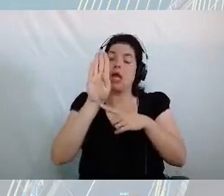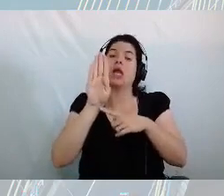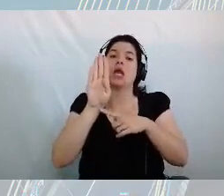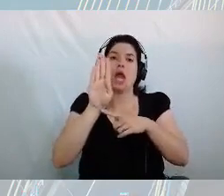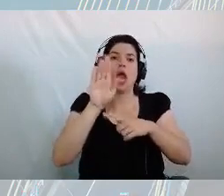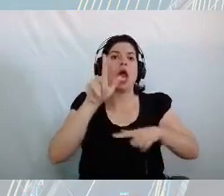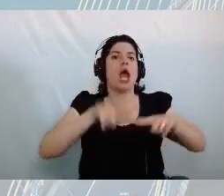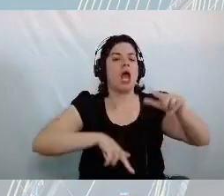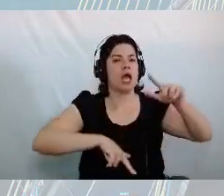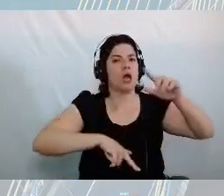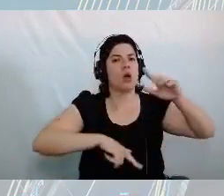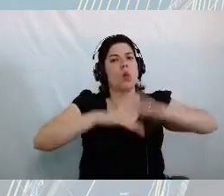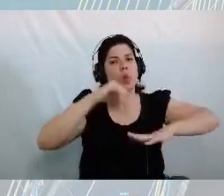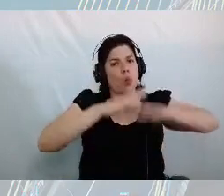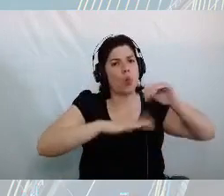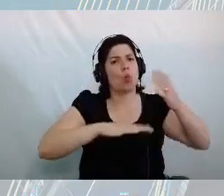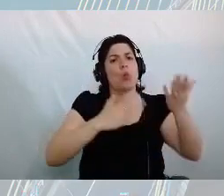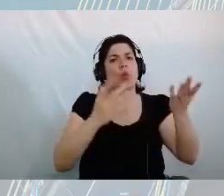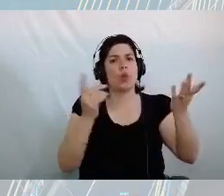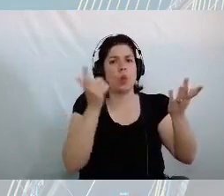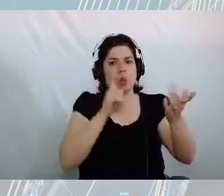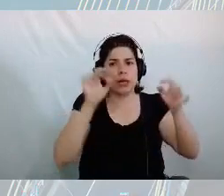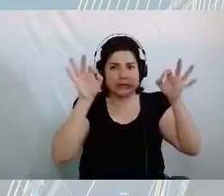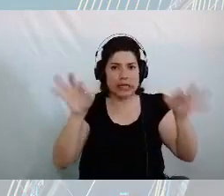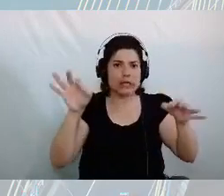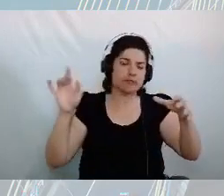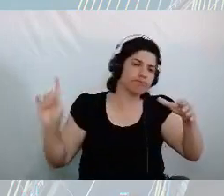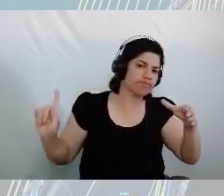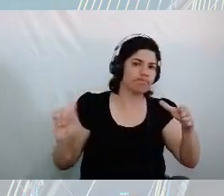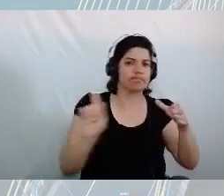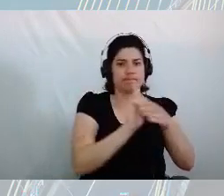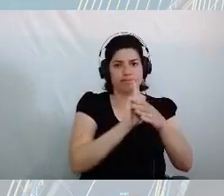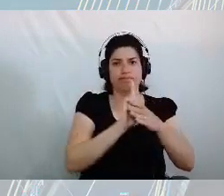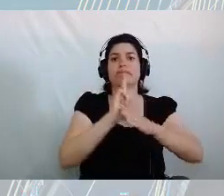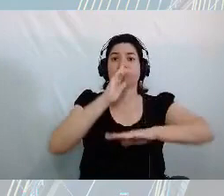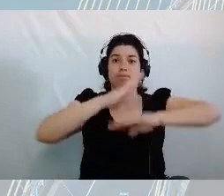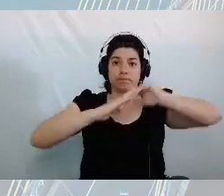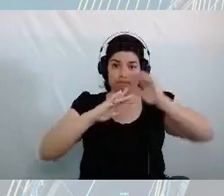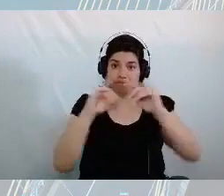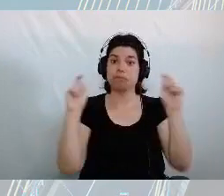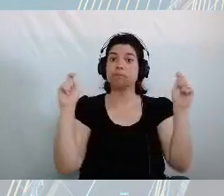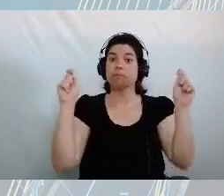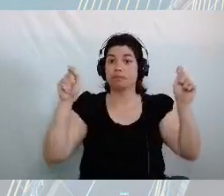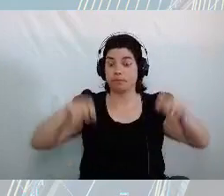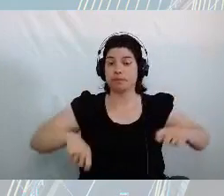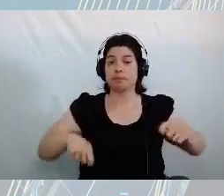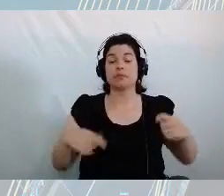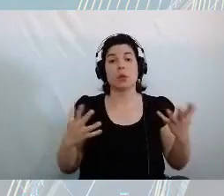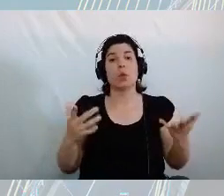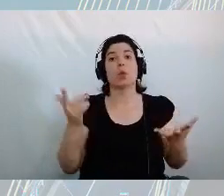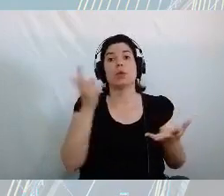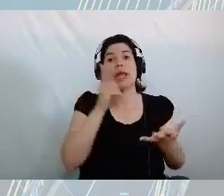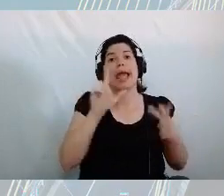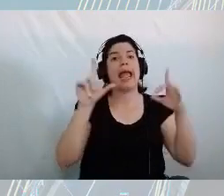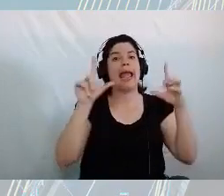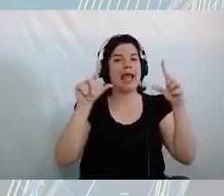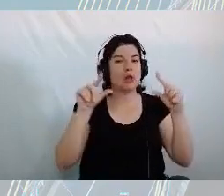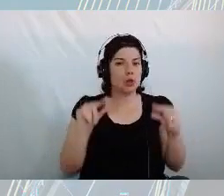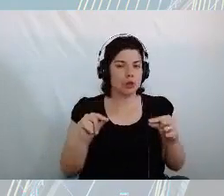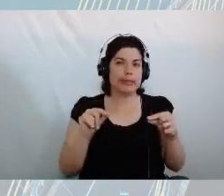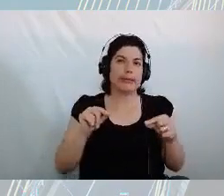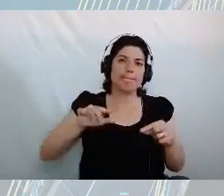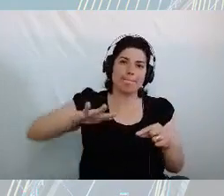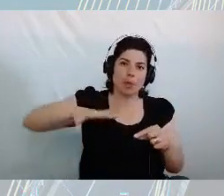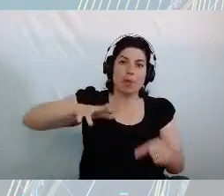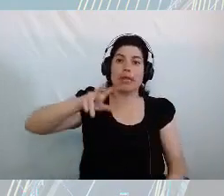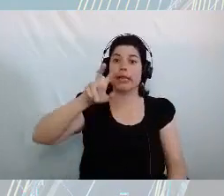conseguir trazer clientes mais qualificados para dentro da operação, né? Então, com isso, a gente consegue aí reduzir cerca de